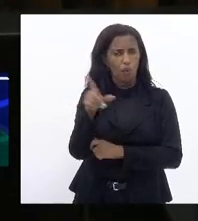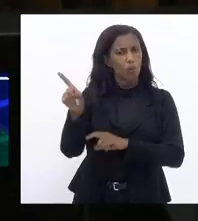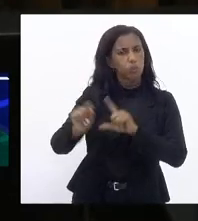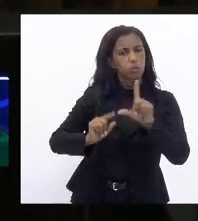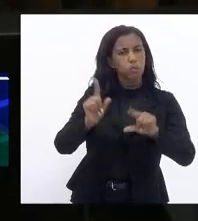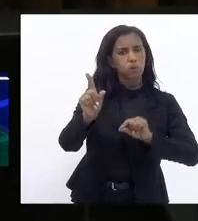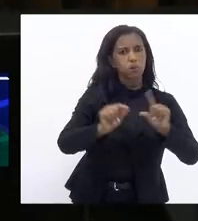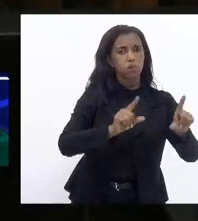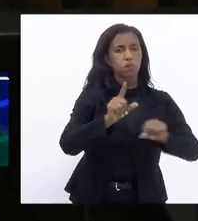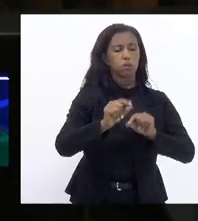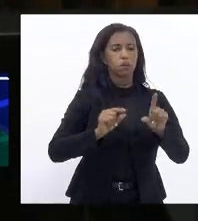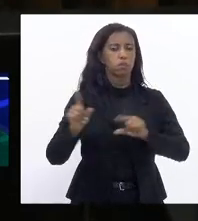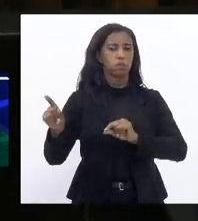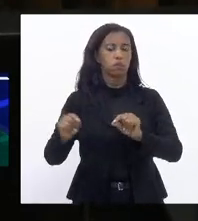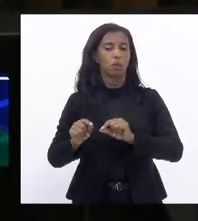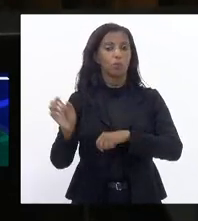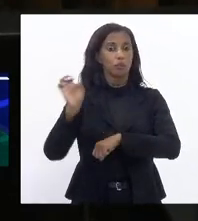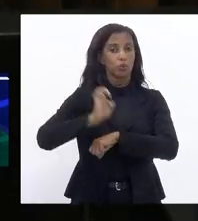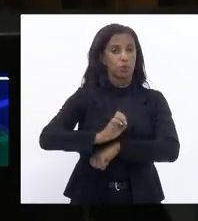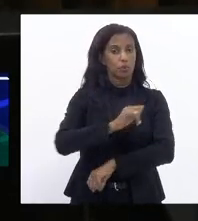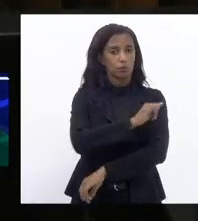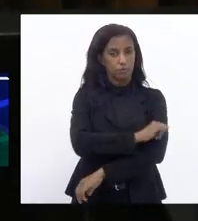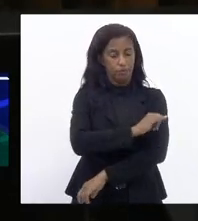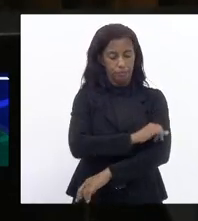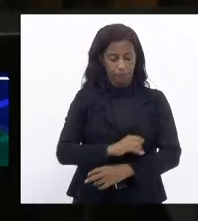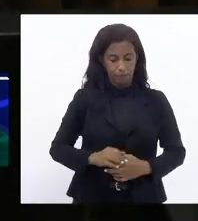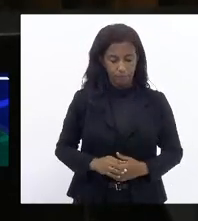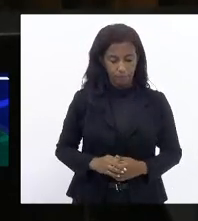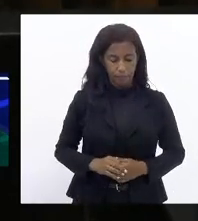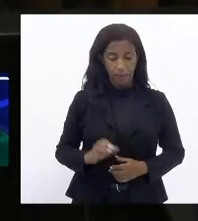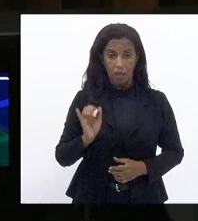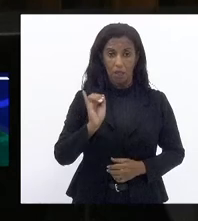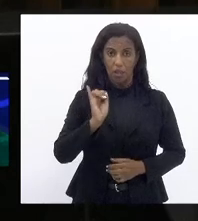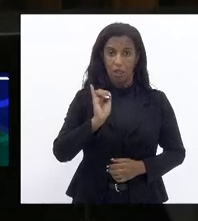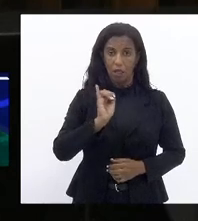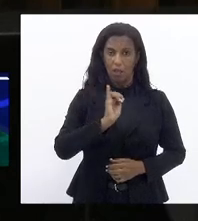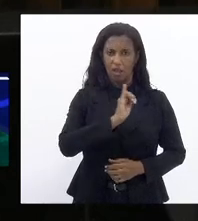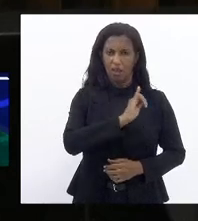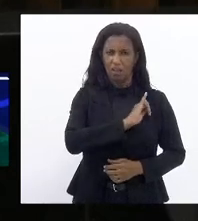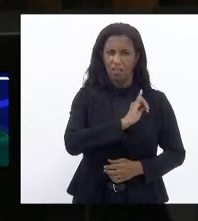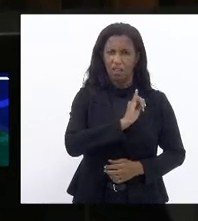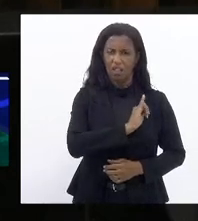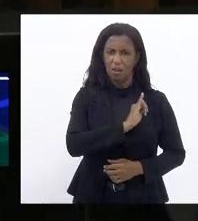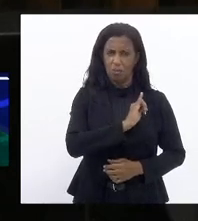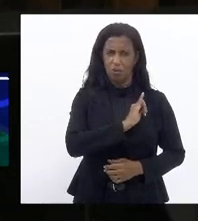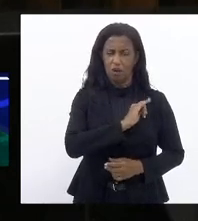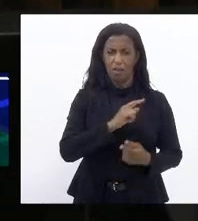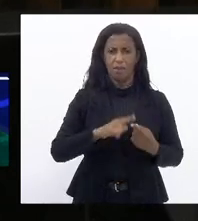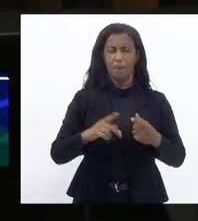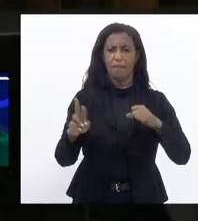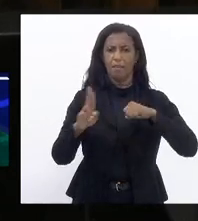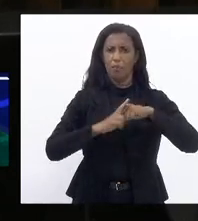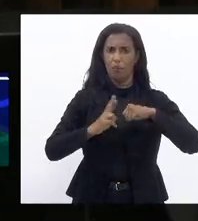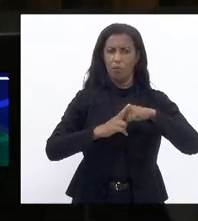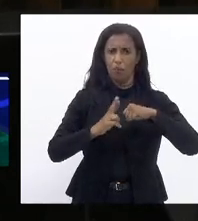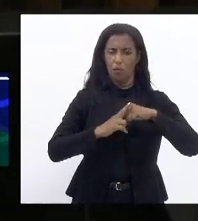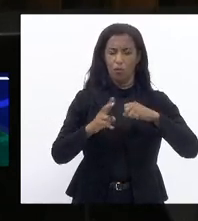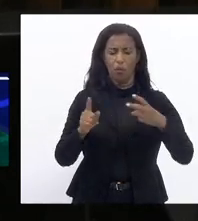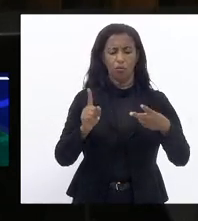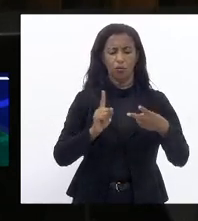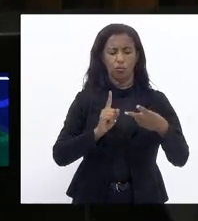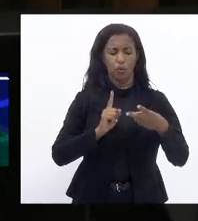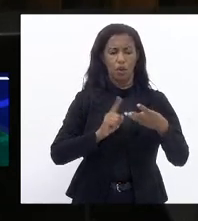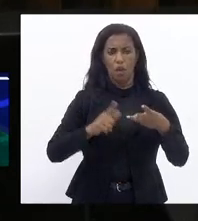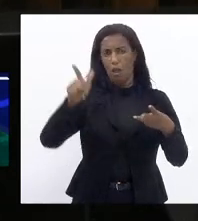alternativas, né, nessa rede no estado do Rio de Janeiro. Itaboraí, Belfor Roxo, Complexo do